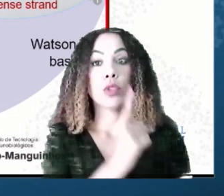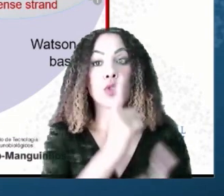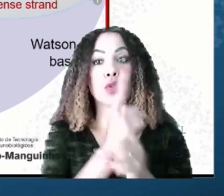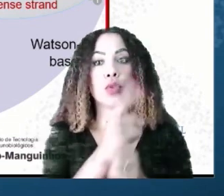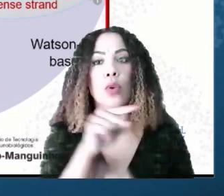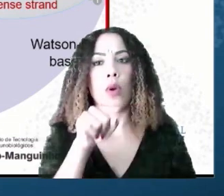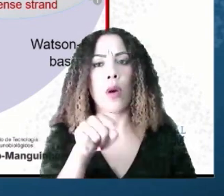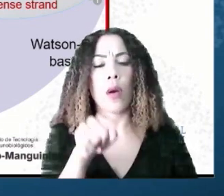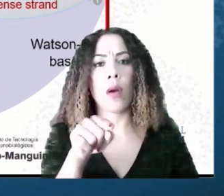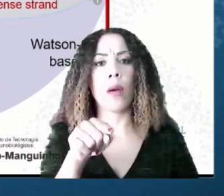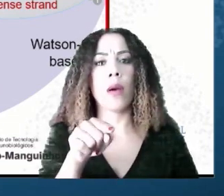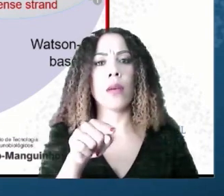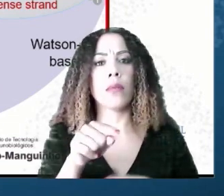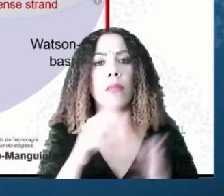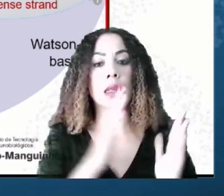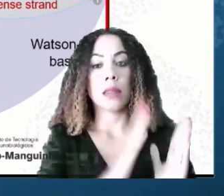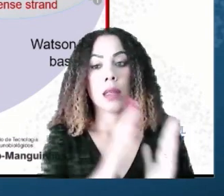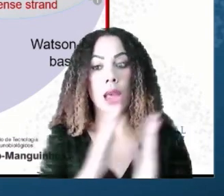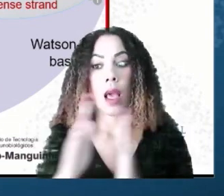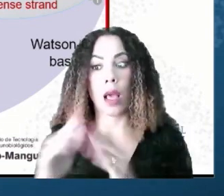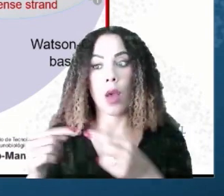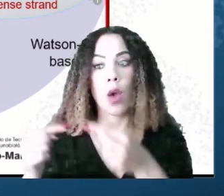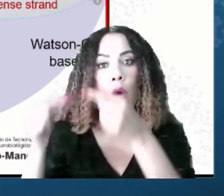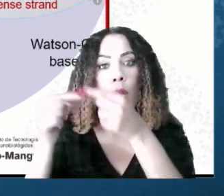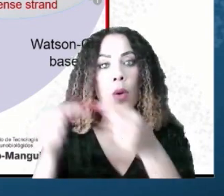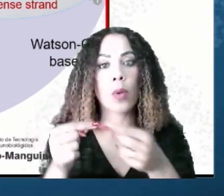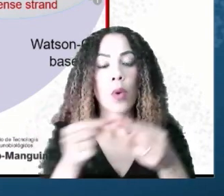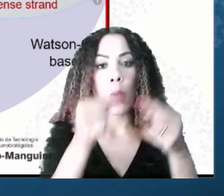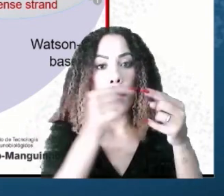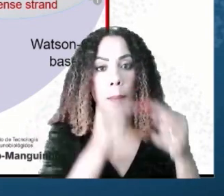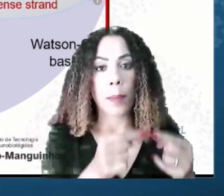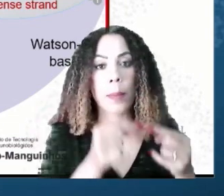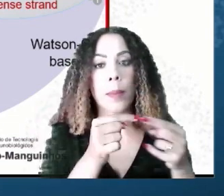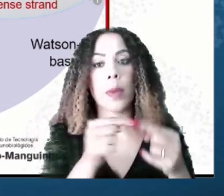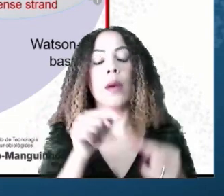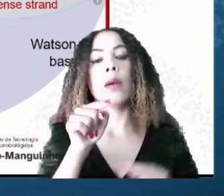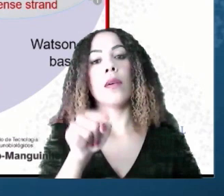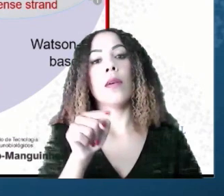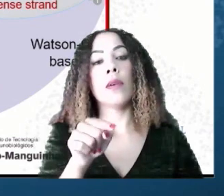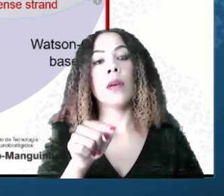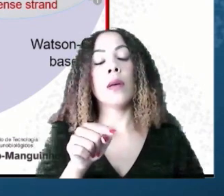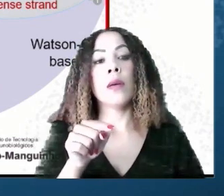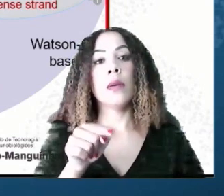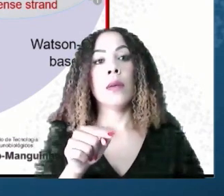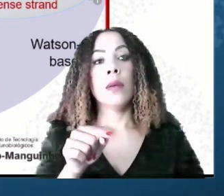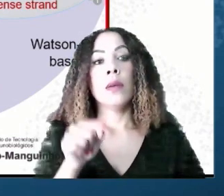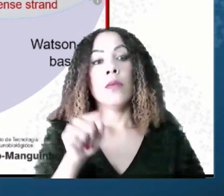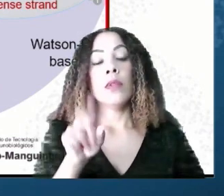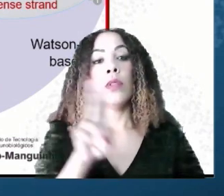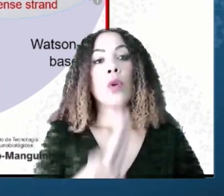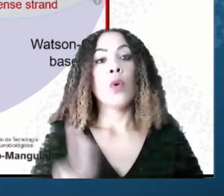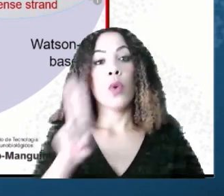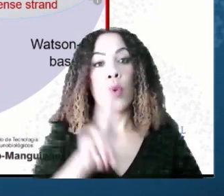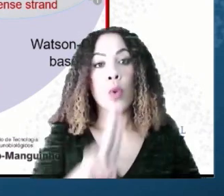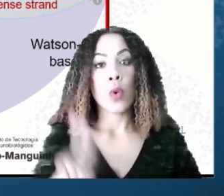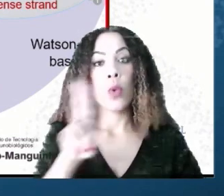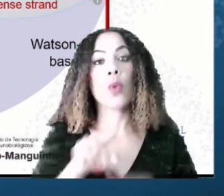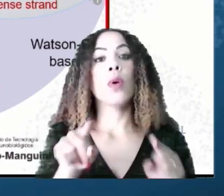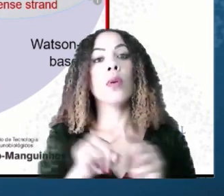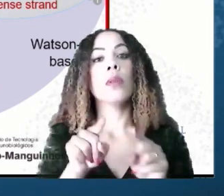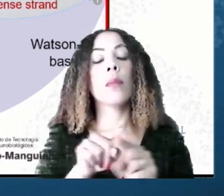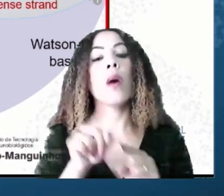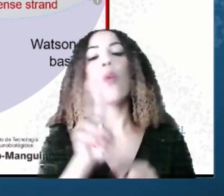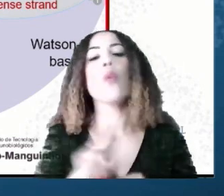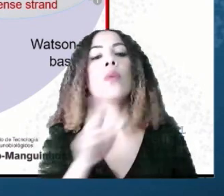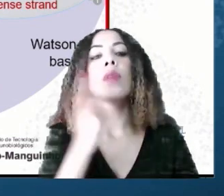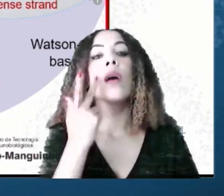essas sequências combinantes, você usa isso para interromper